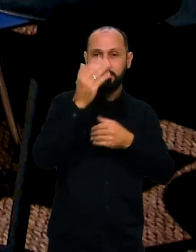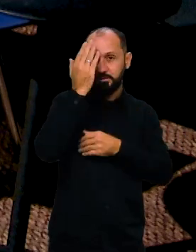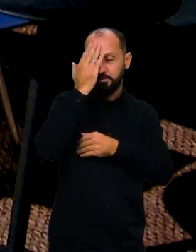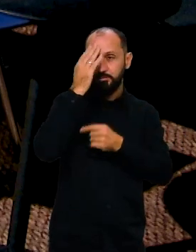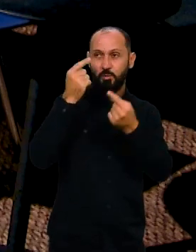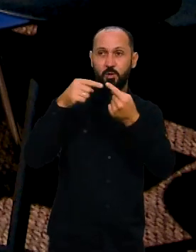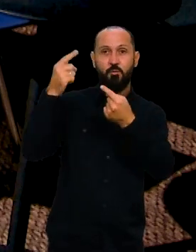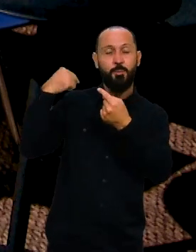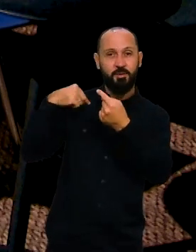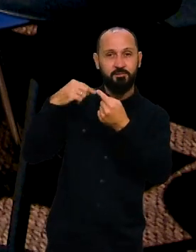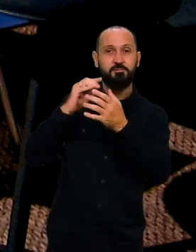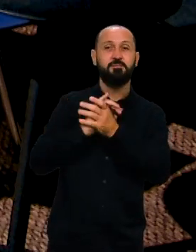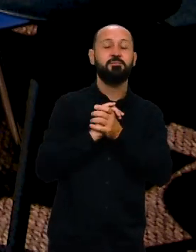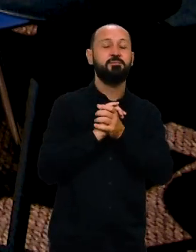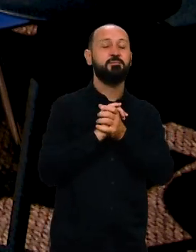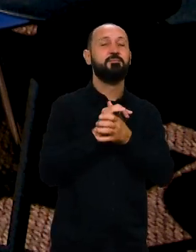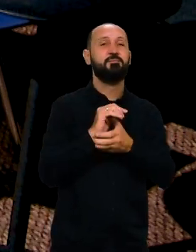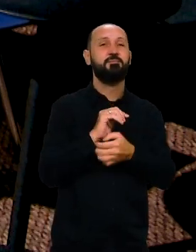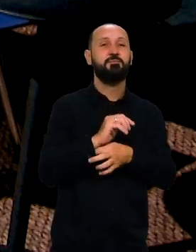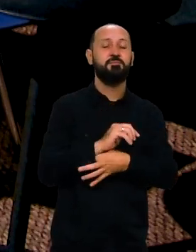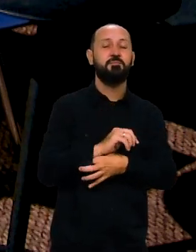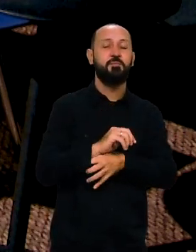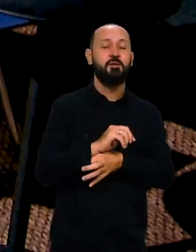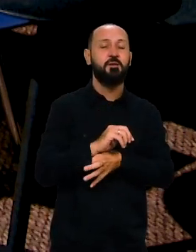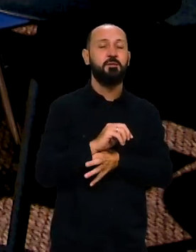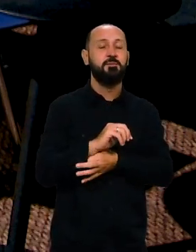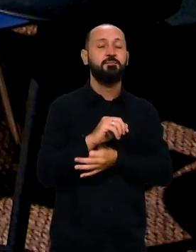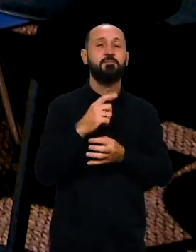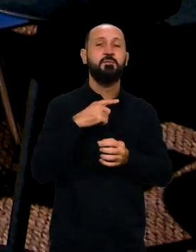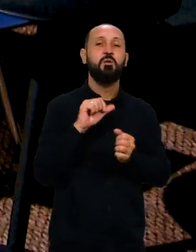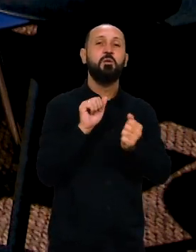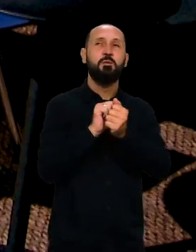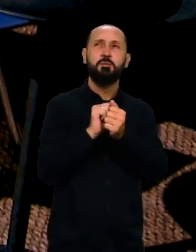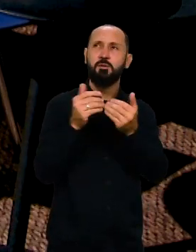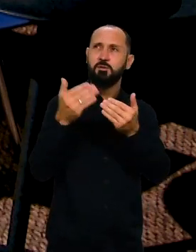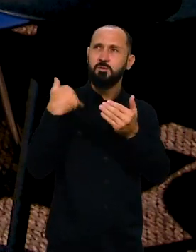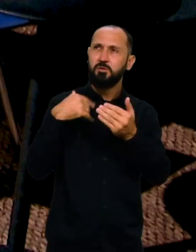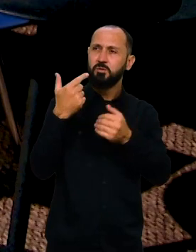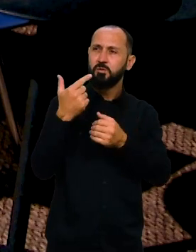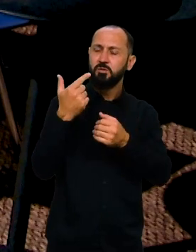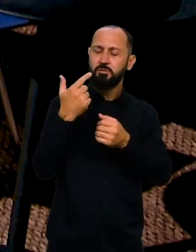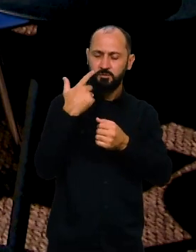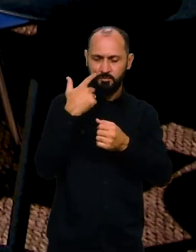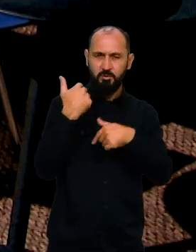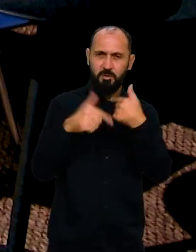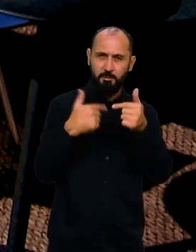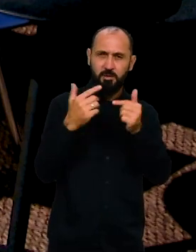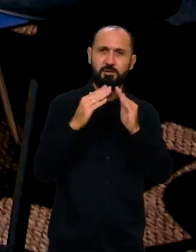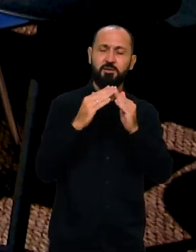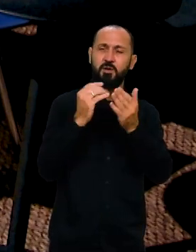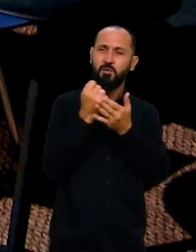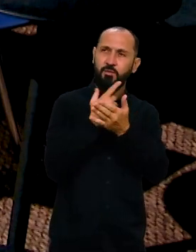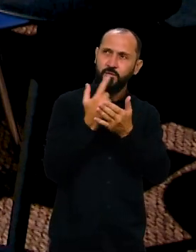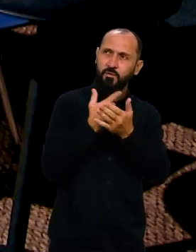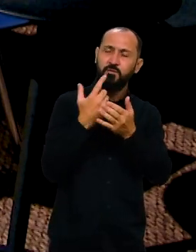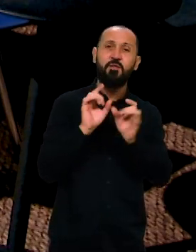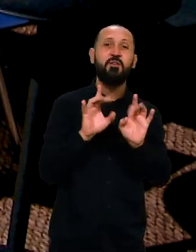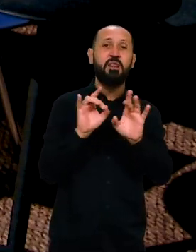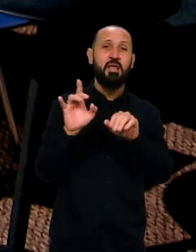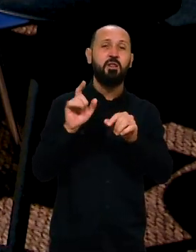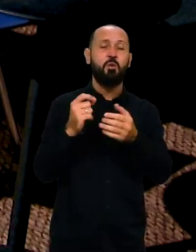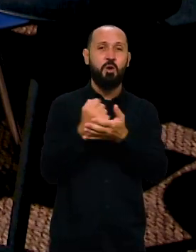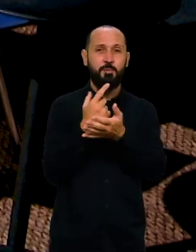do que nós somos hoje, tem que entender o que nós somos no passado. Sim, com certeza. E aí você trazendo essa trajetória, que daí eu trabalho em